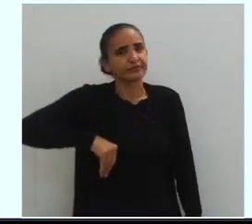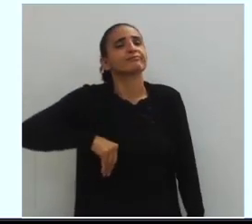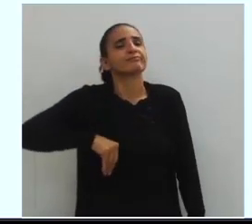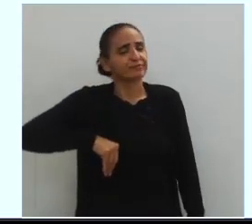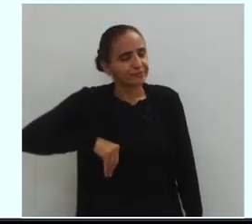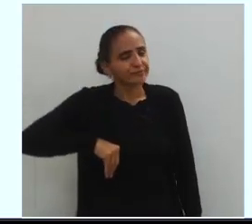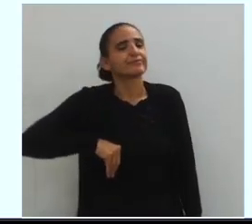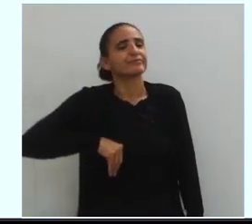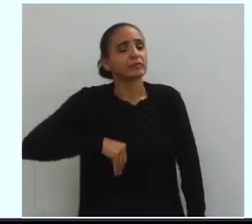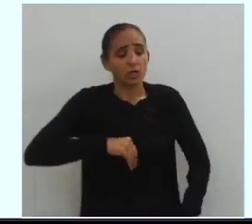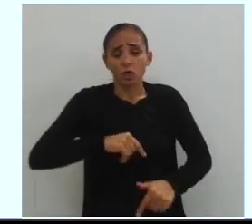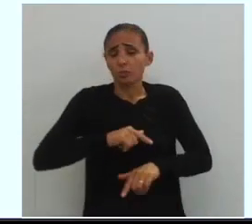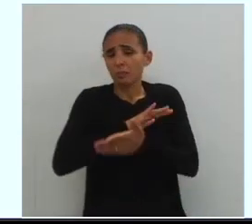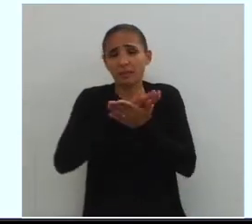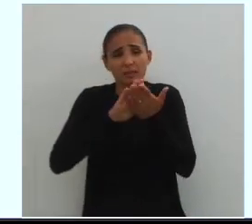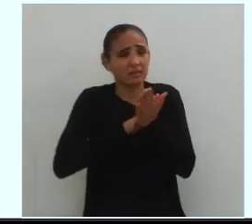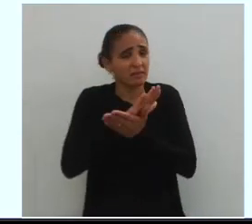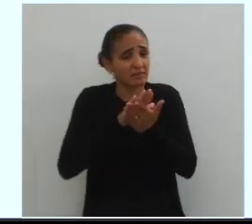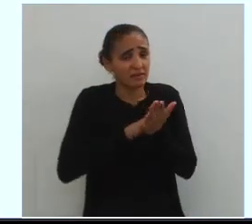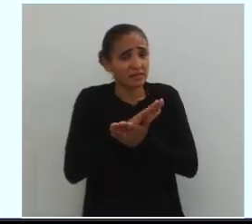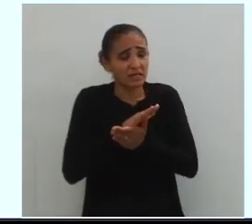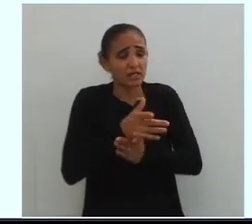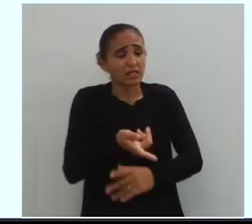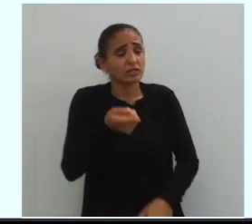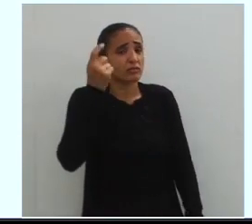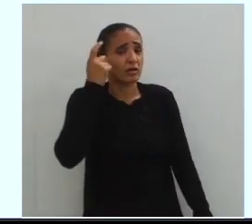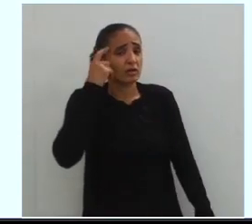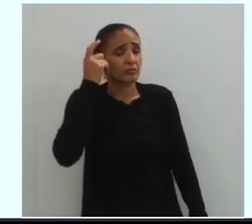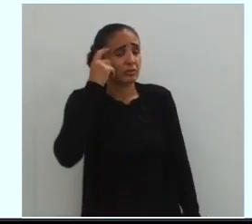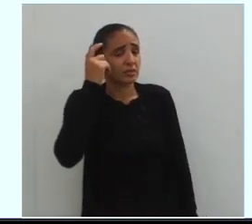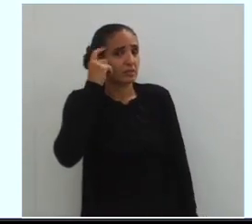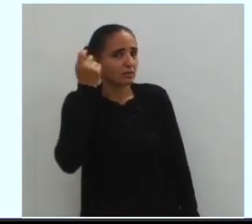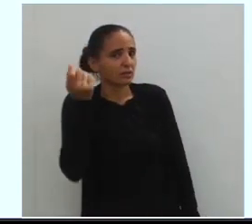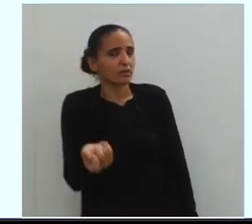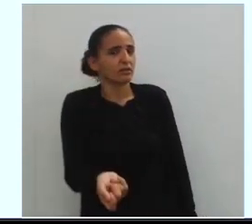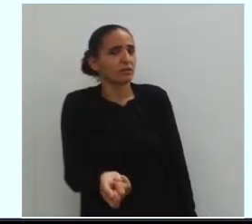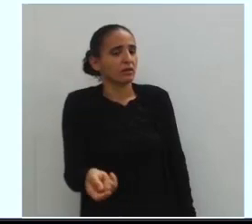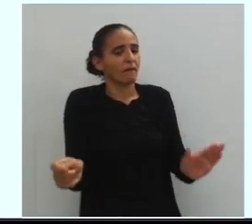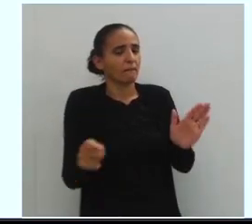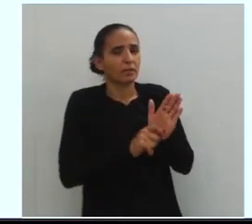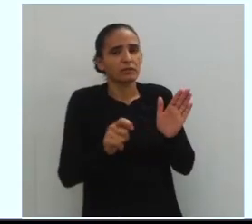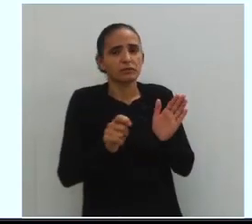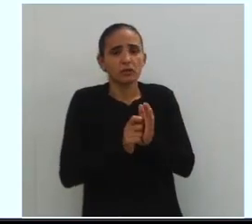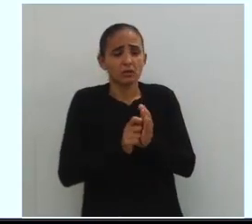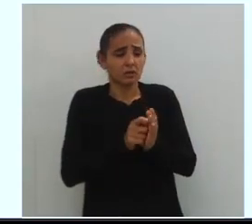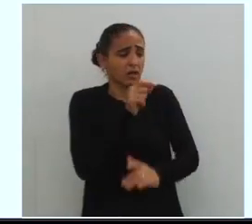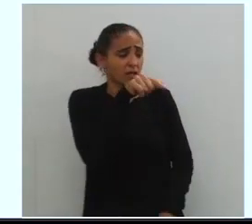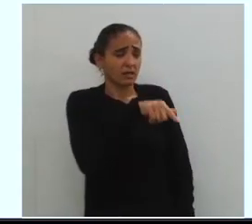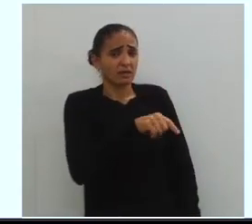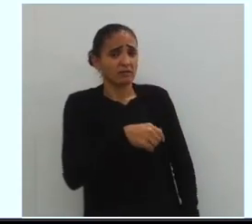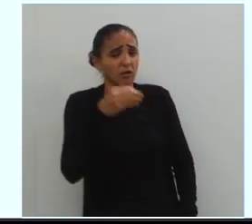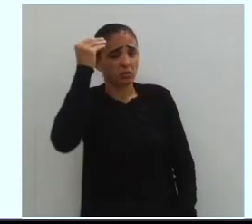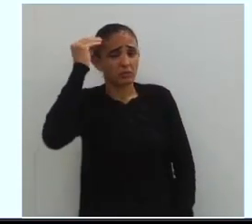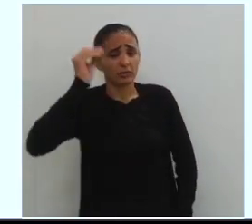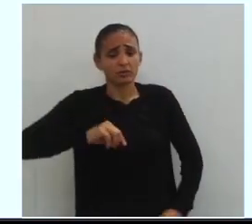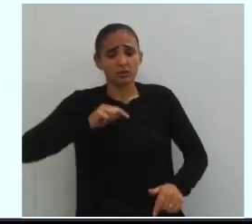de estudar, deixar de trabalhar, deixar de praticar um esporte. Então, a dependência